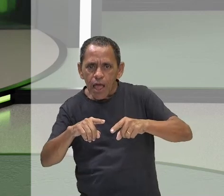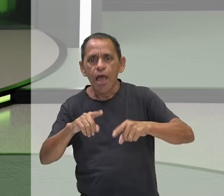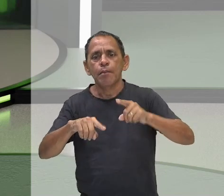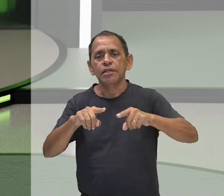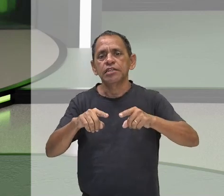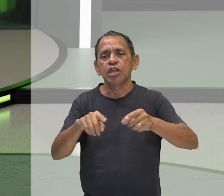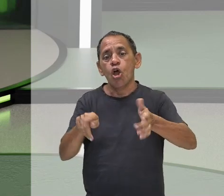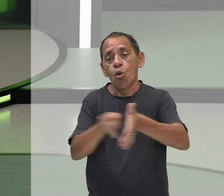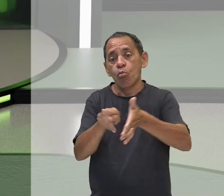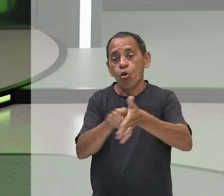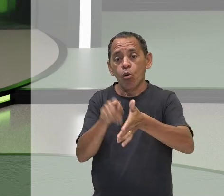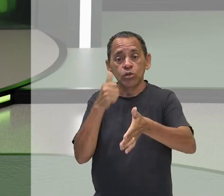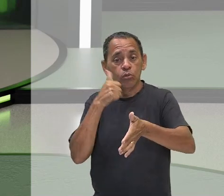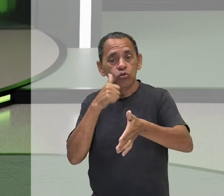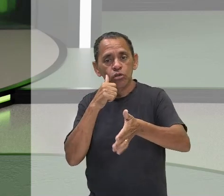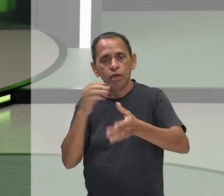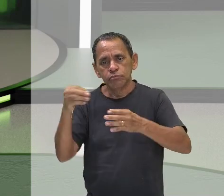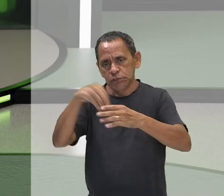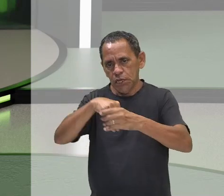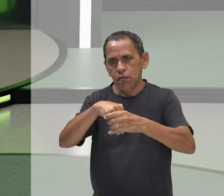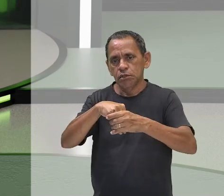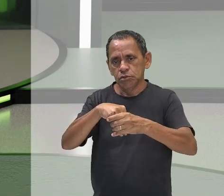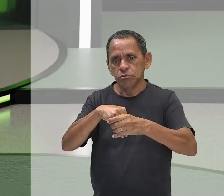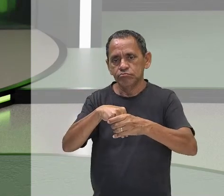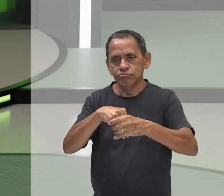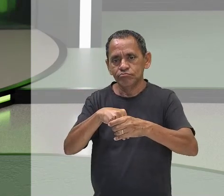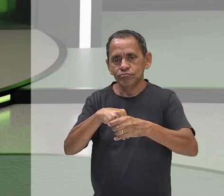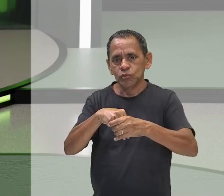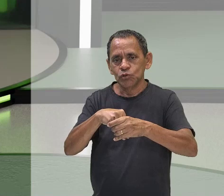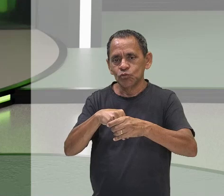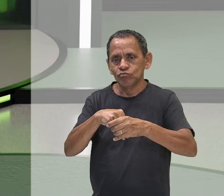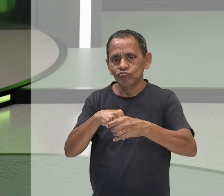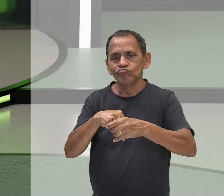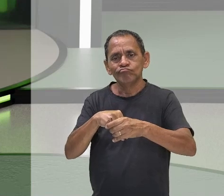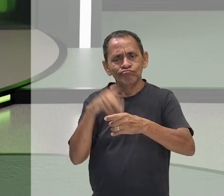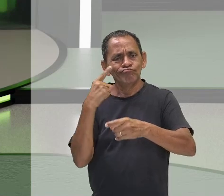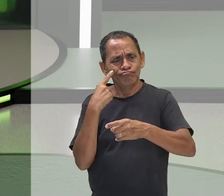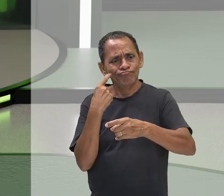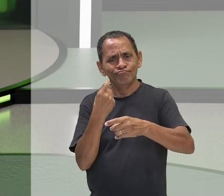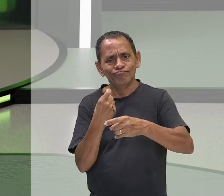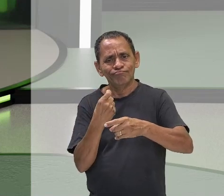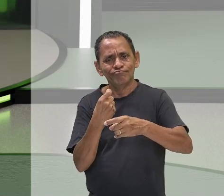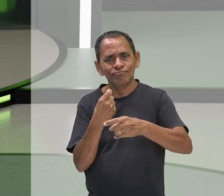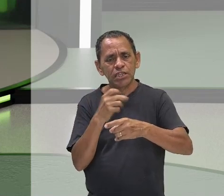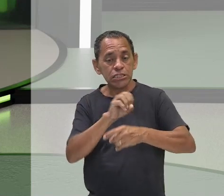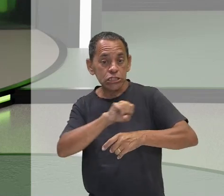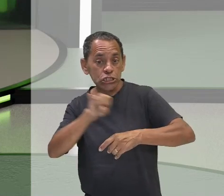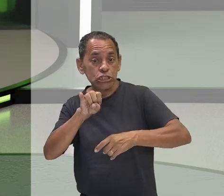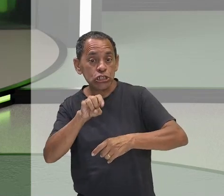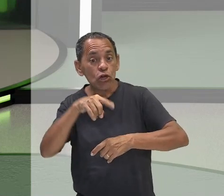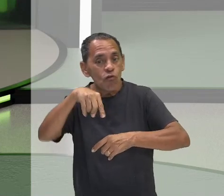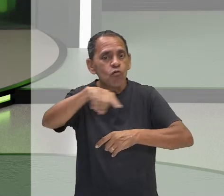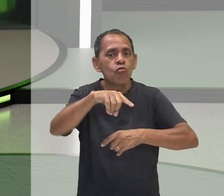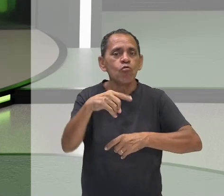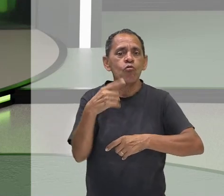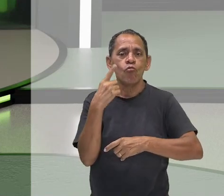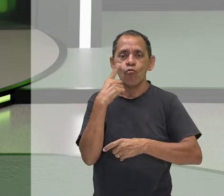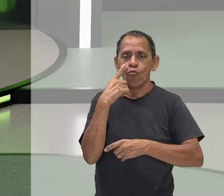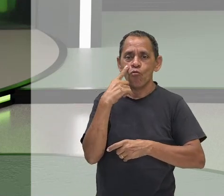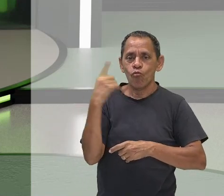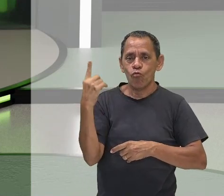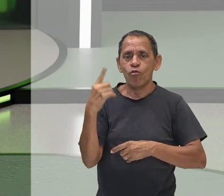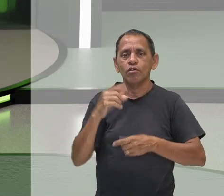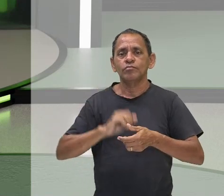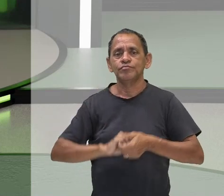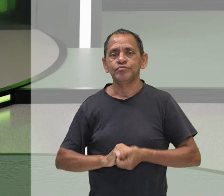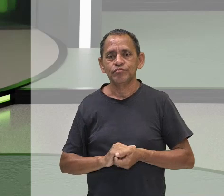vocês observarem. Olha só que interessante, quando a gente está olhando um material didático, um livro, a gente vê exatamente